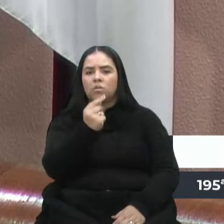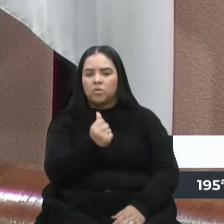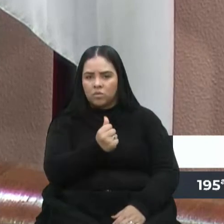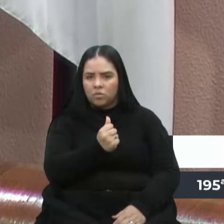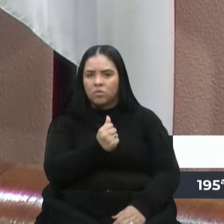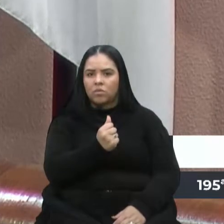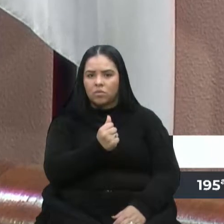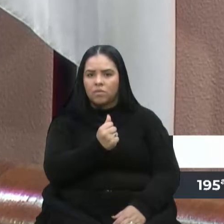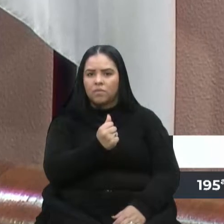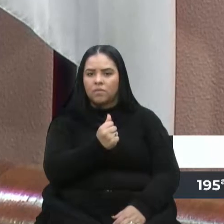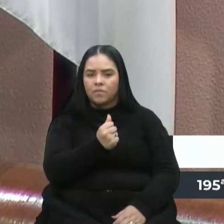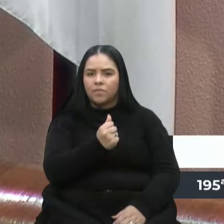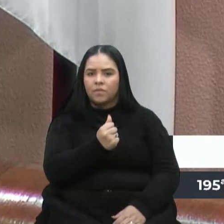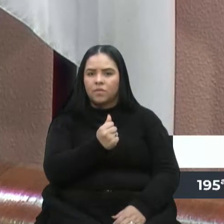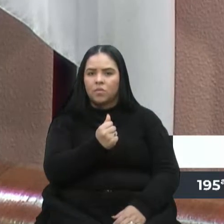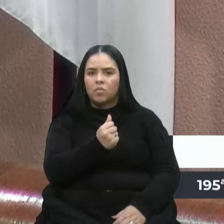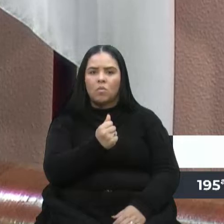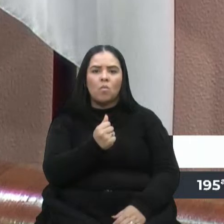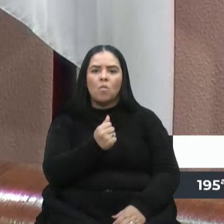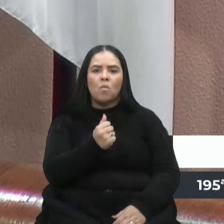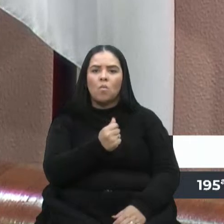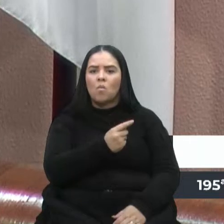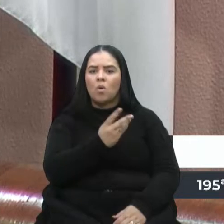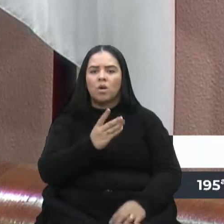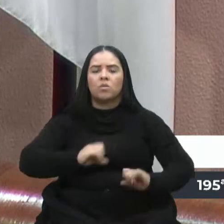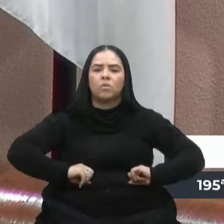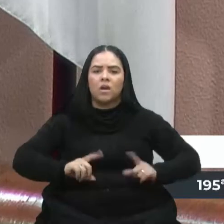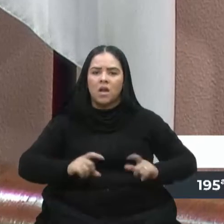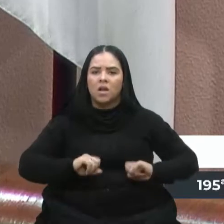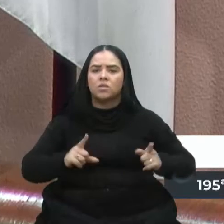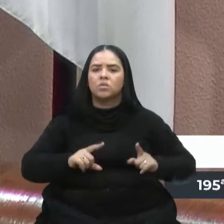do subsídio, de quanto já foi gasto.